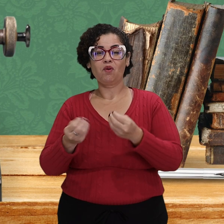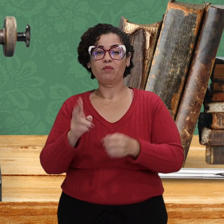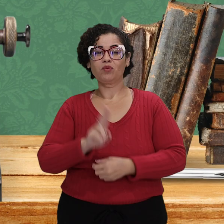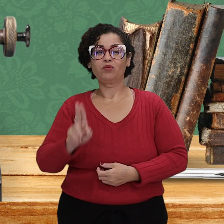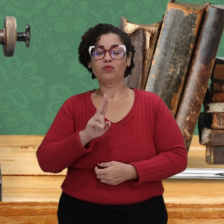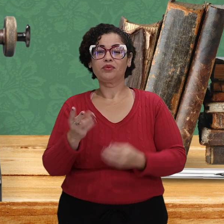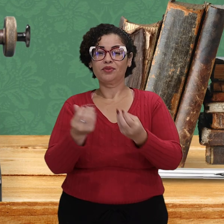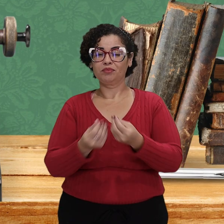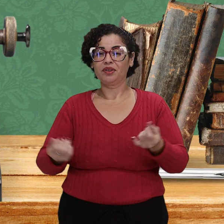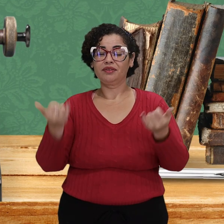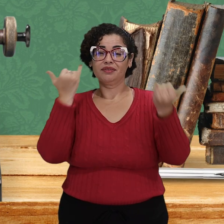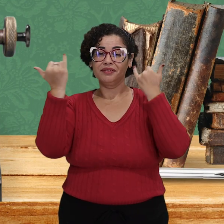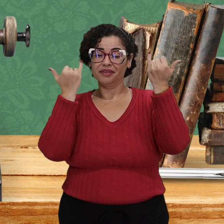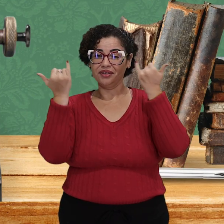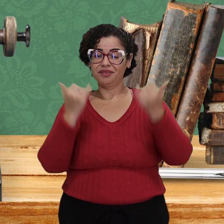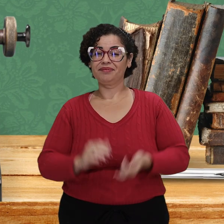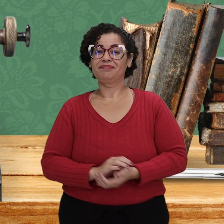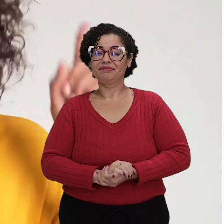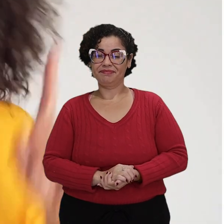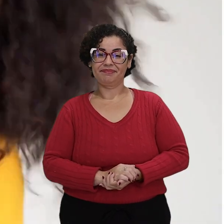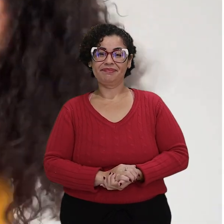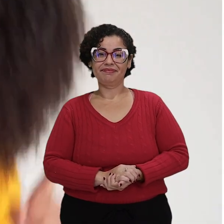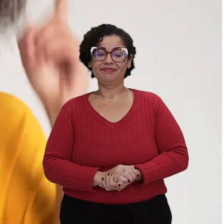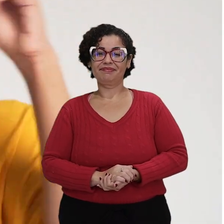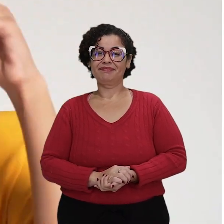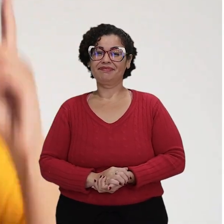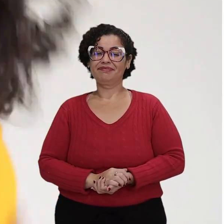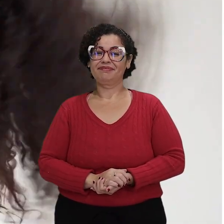mais sensibilidade e criatividade.